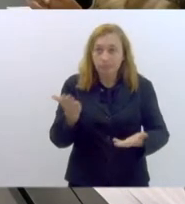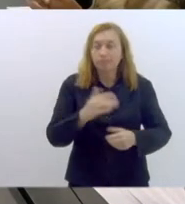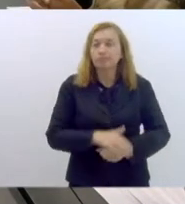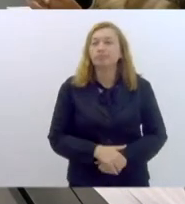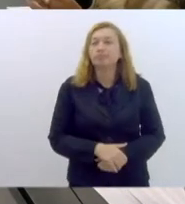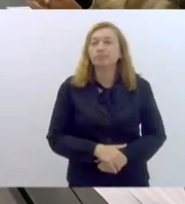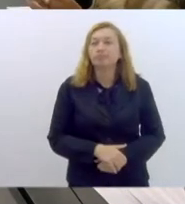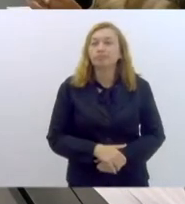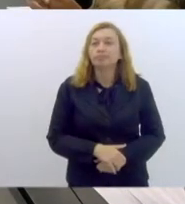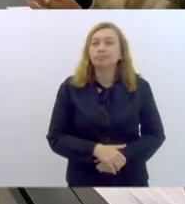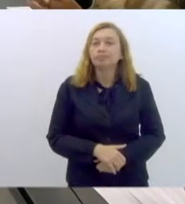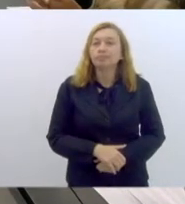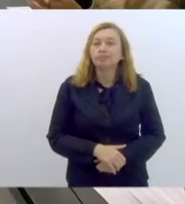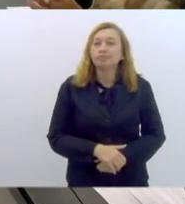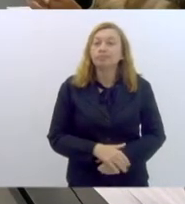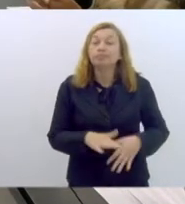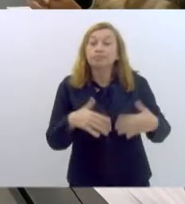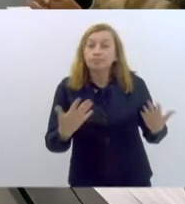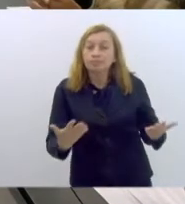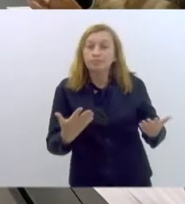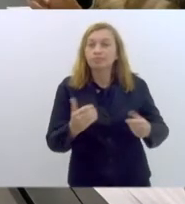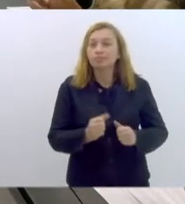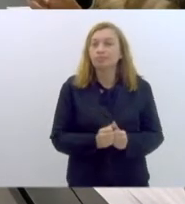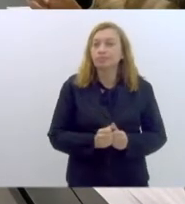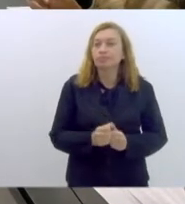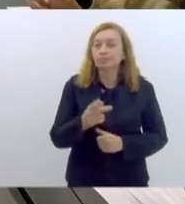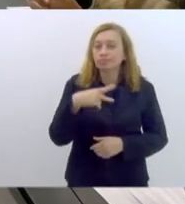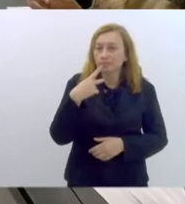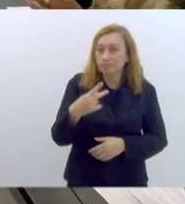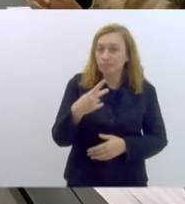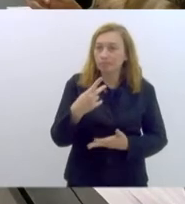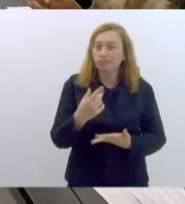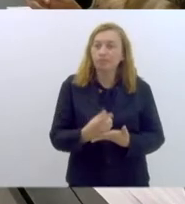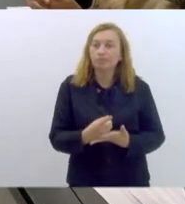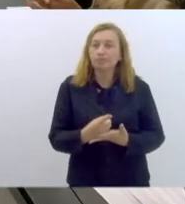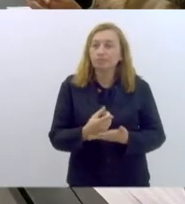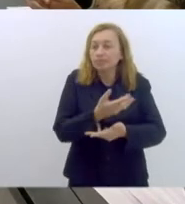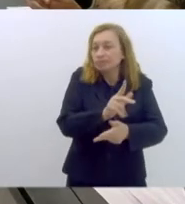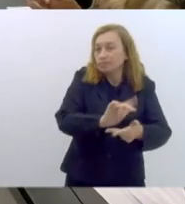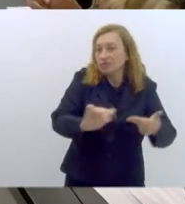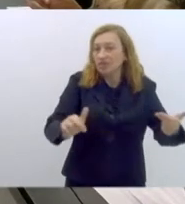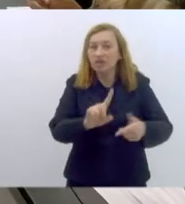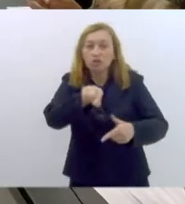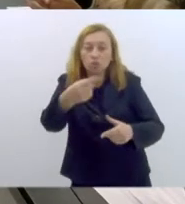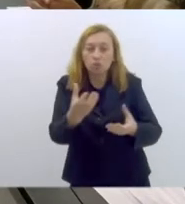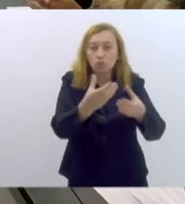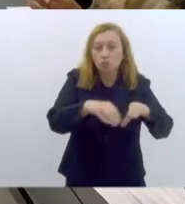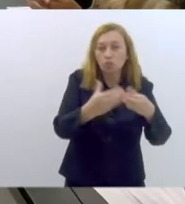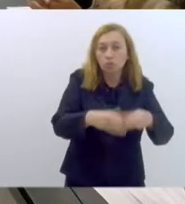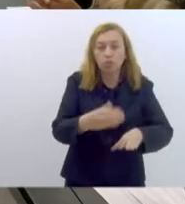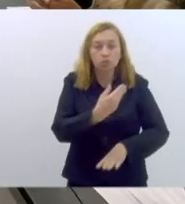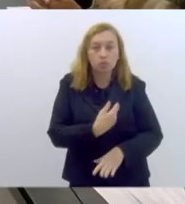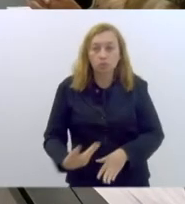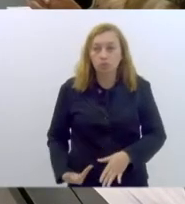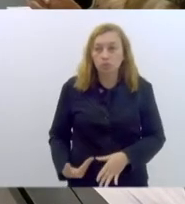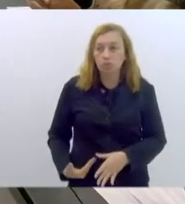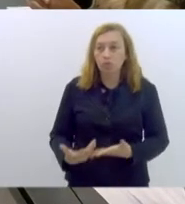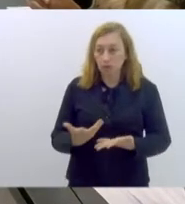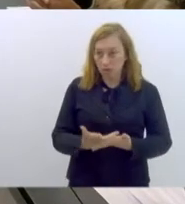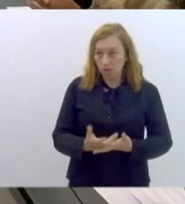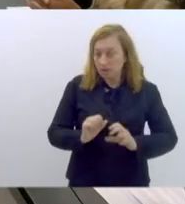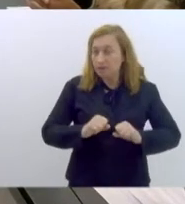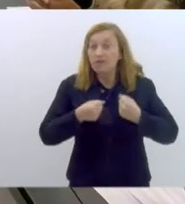regime. Quando eu defendo aqui o Amorim também, diversos outros concursos públicos, a gente